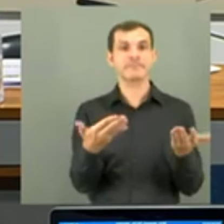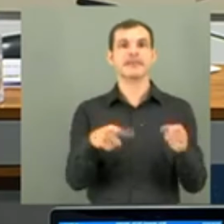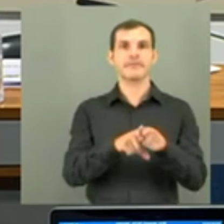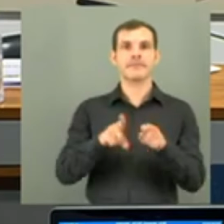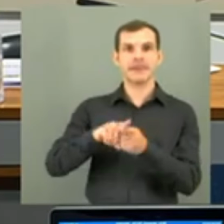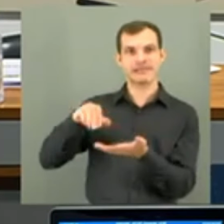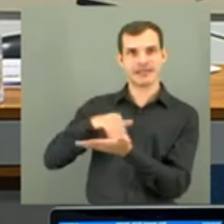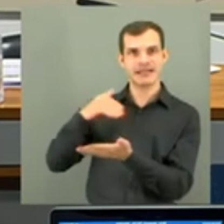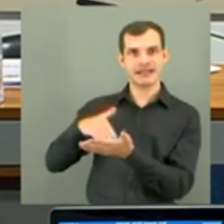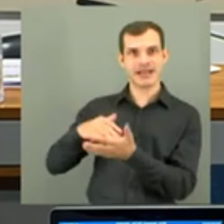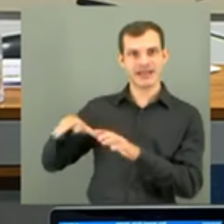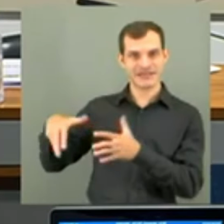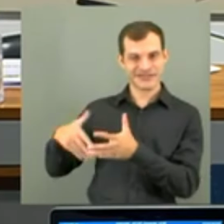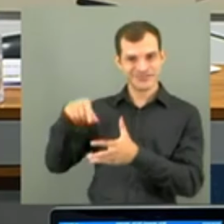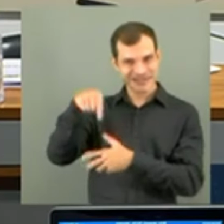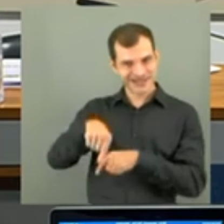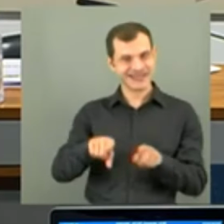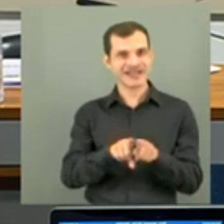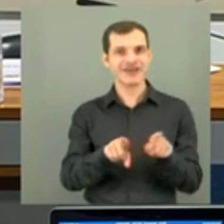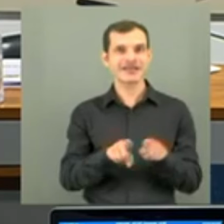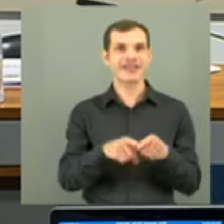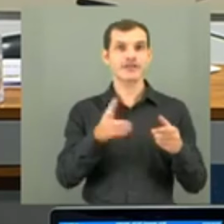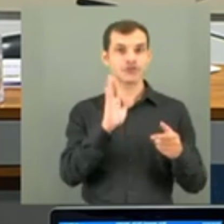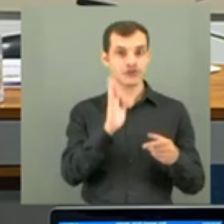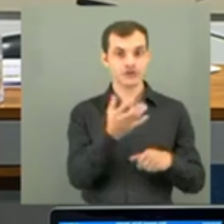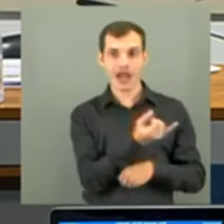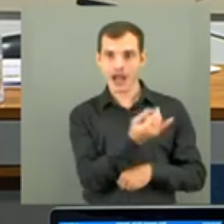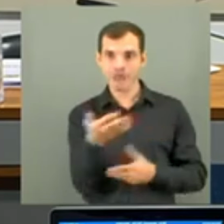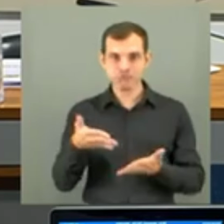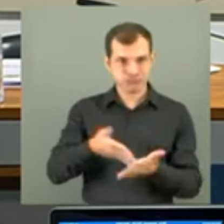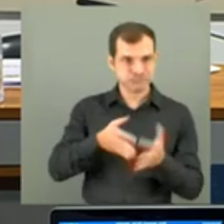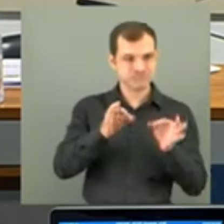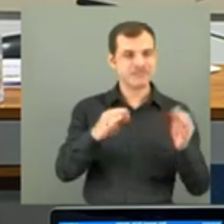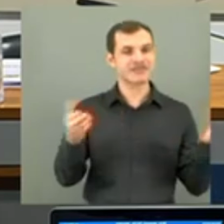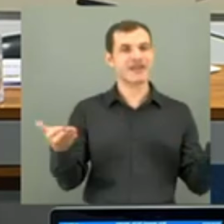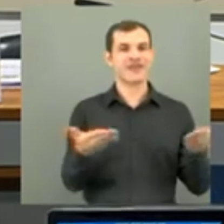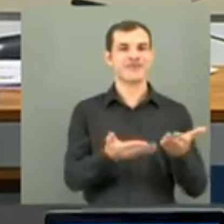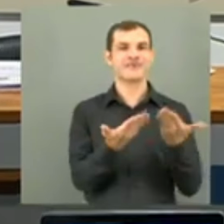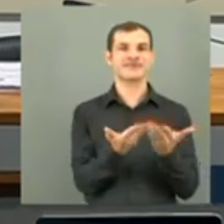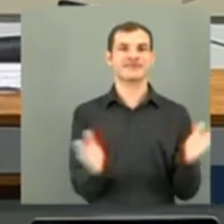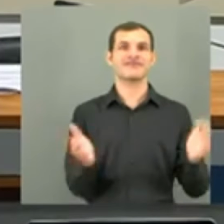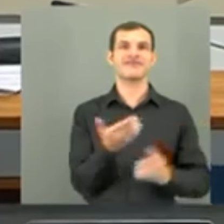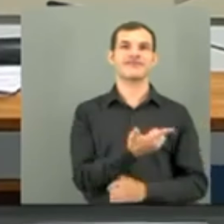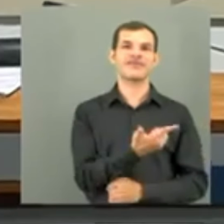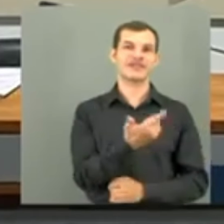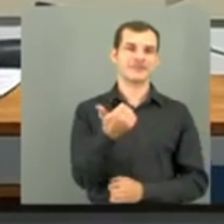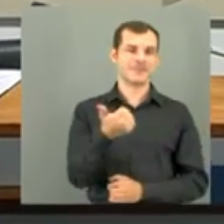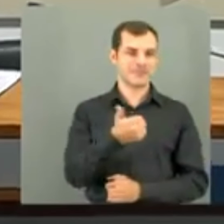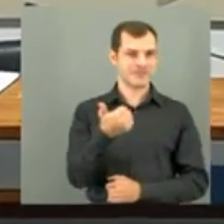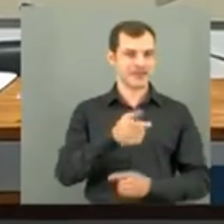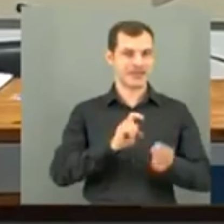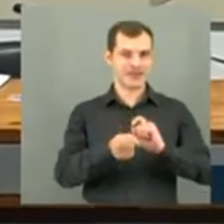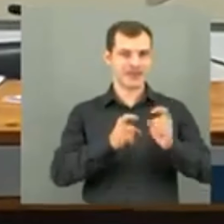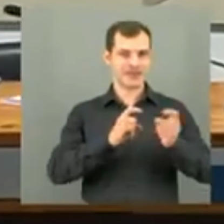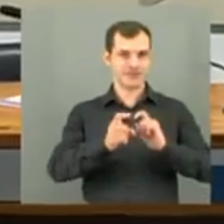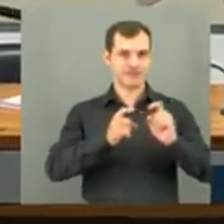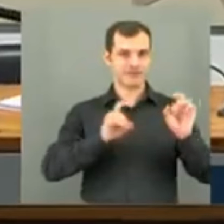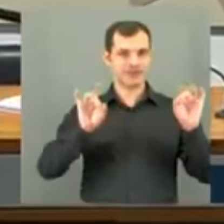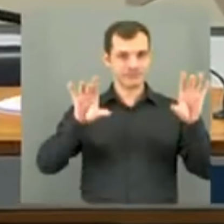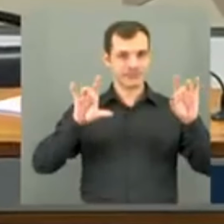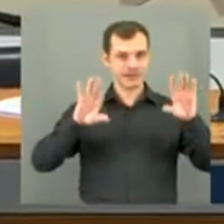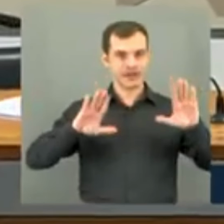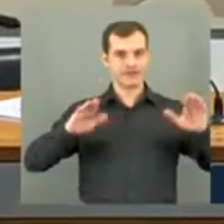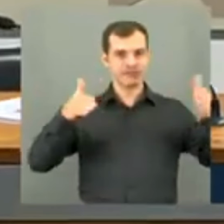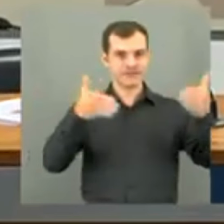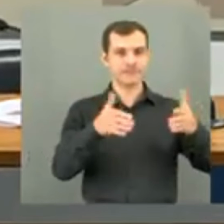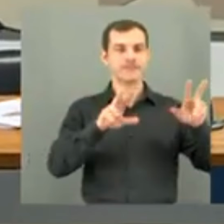havendo número regimental, declaro aberta a 21ª reunião extraordinária da Comissão de Assuntos Sociais,